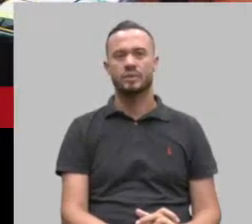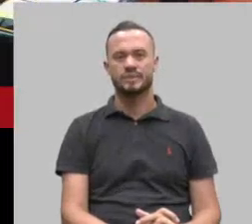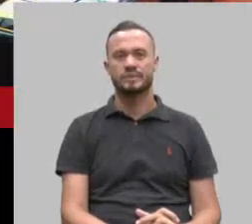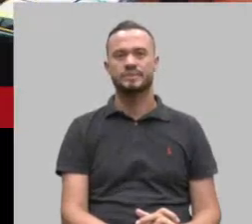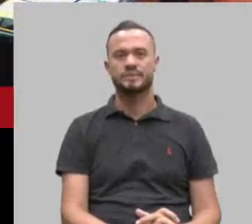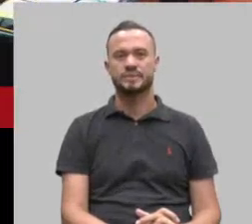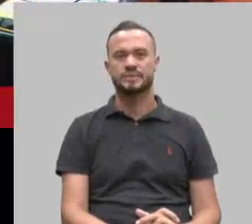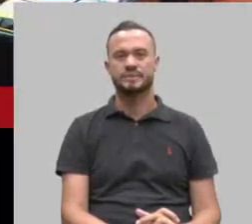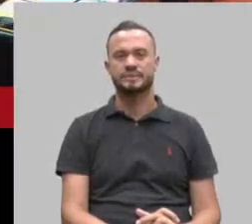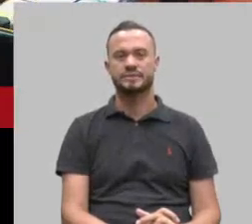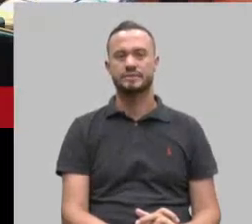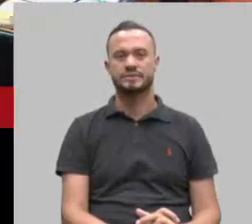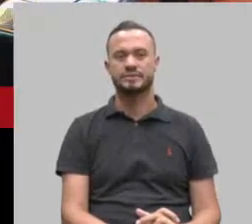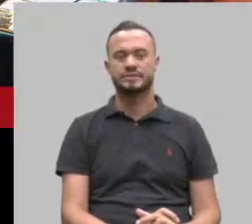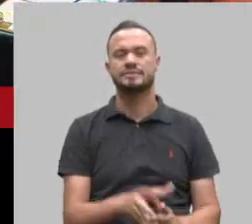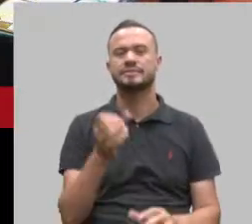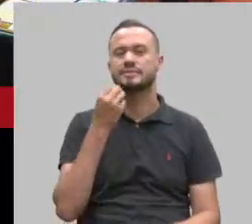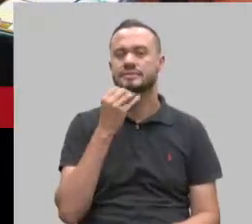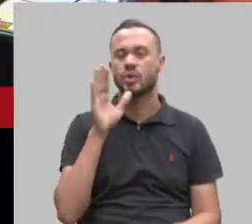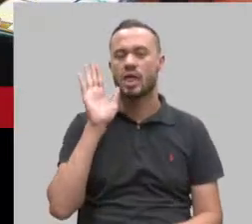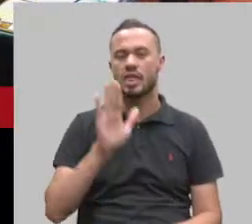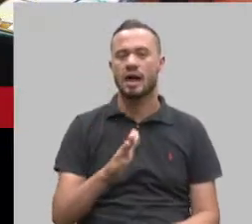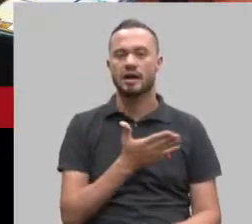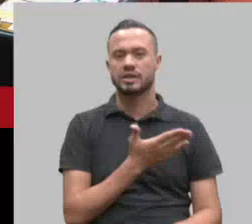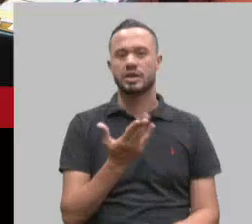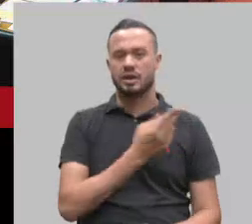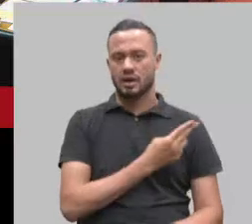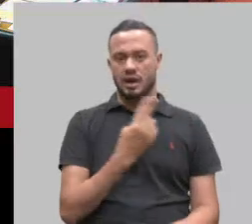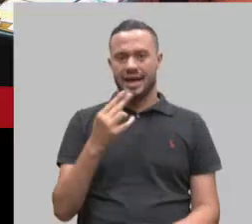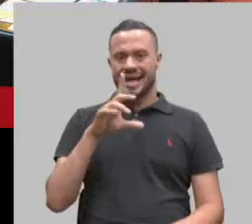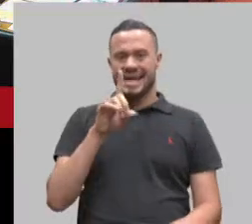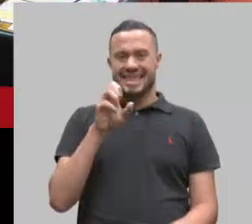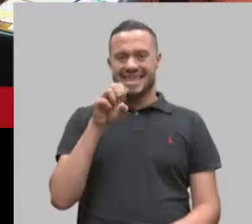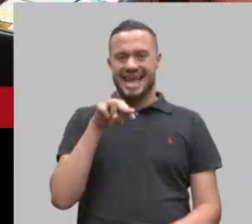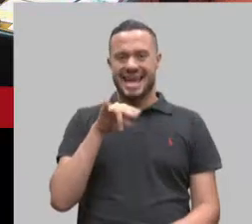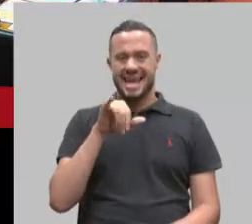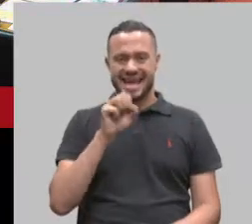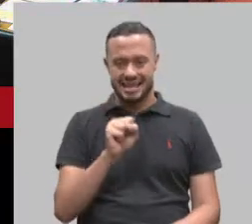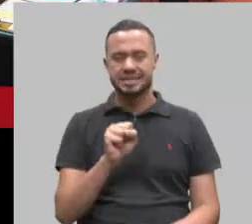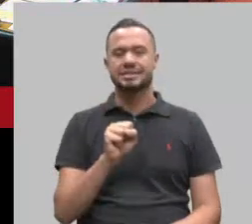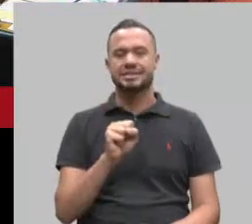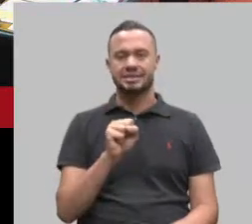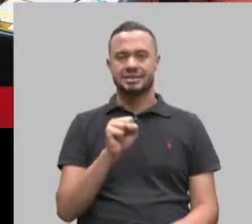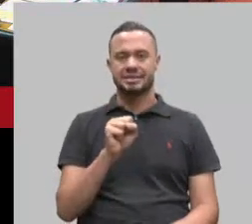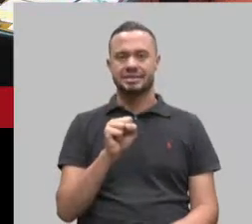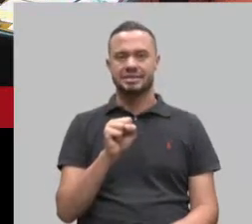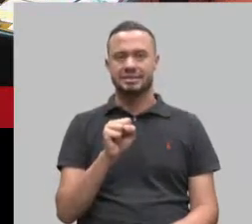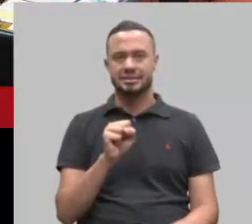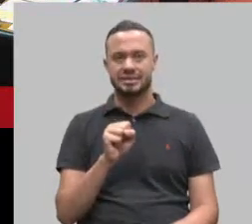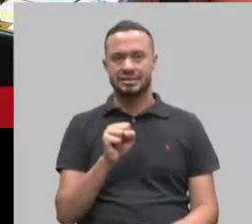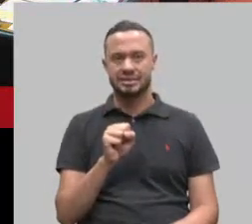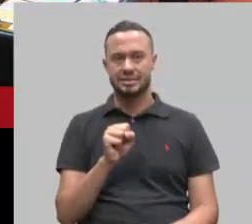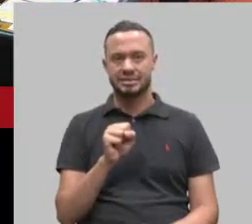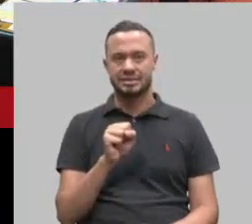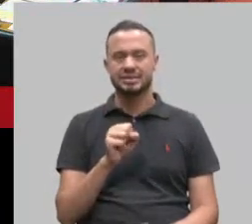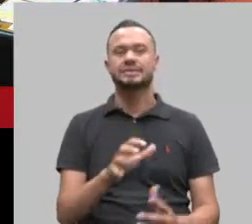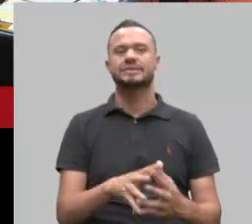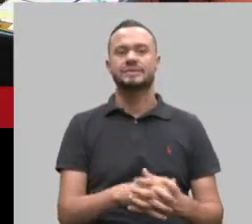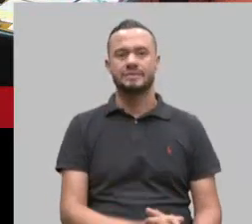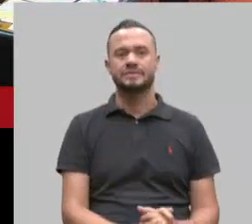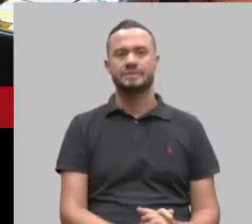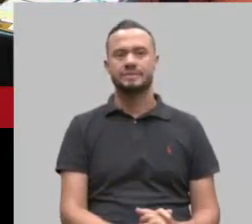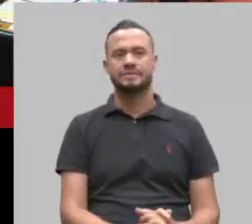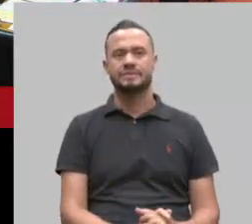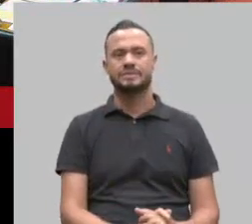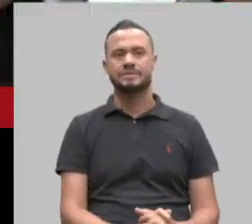obrigada boa tarde a todos meu nome é eu sou de Bom Jardim de Minas e Polo Vertentes eu sou contra a